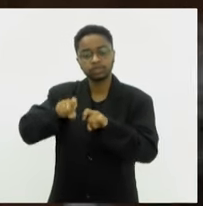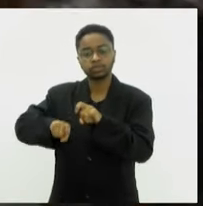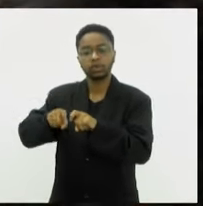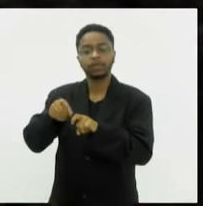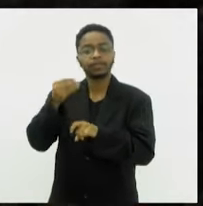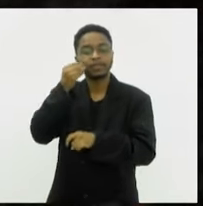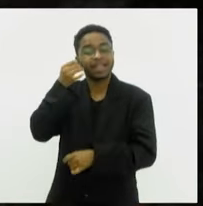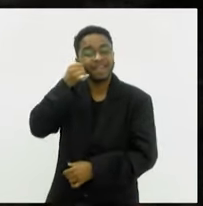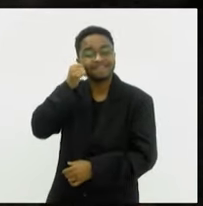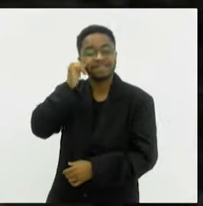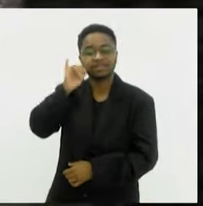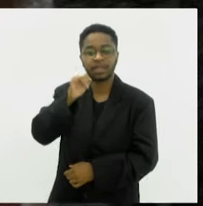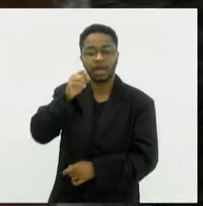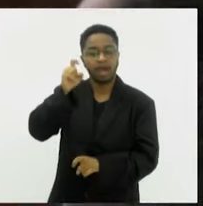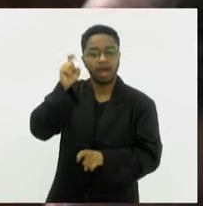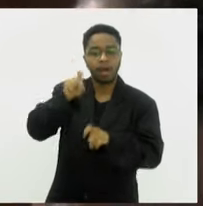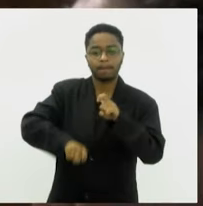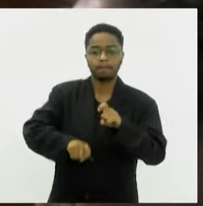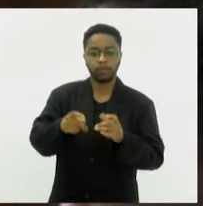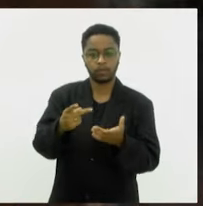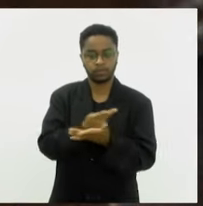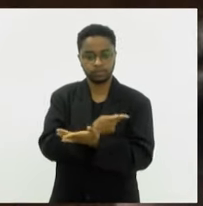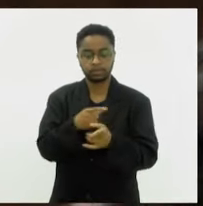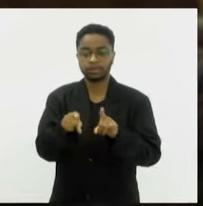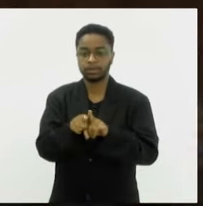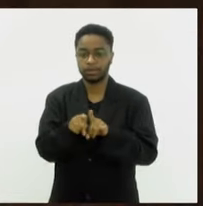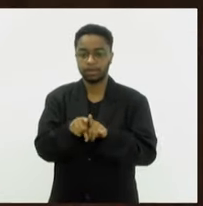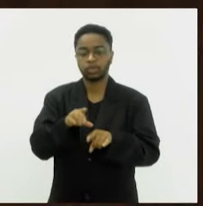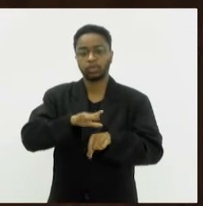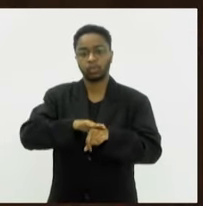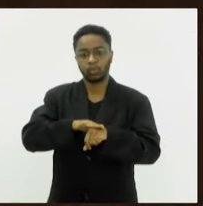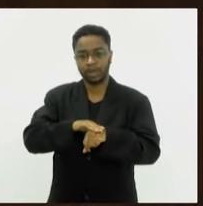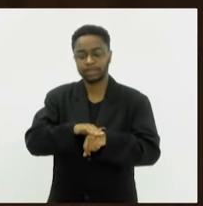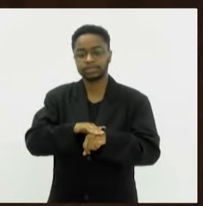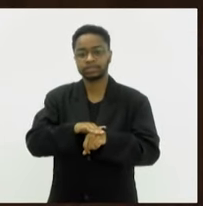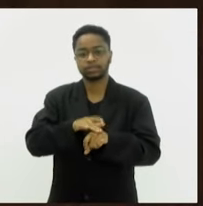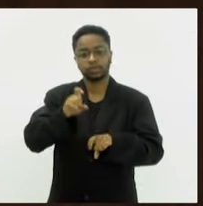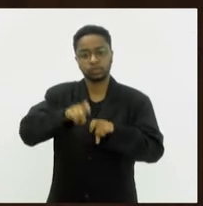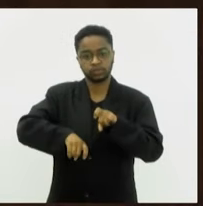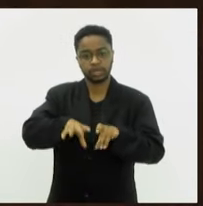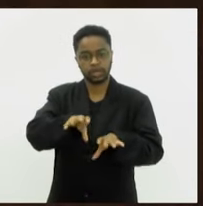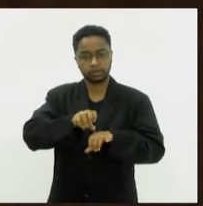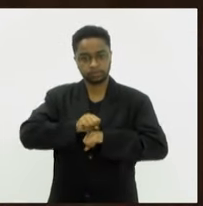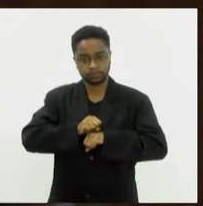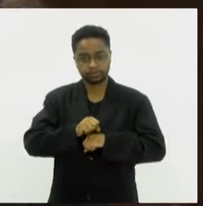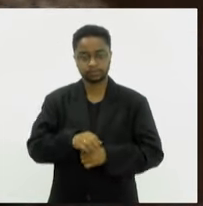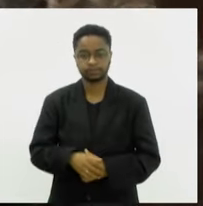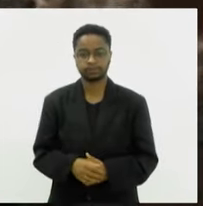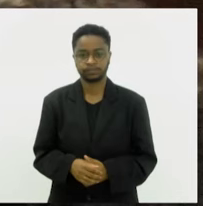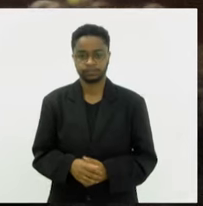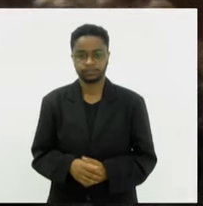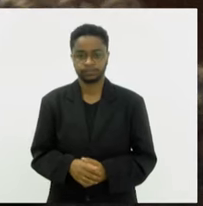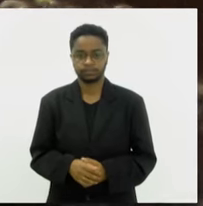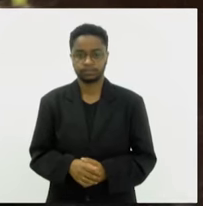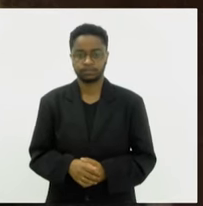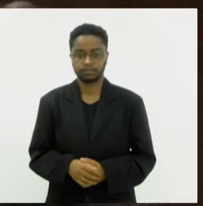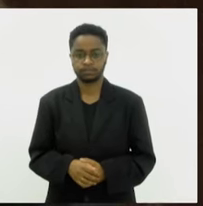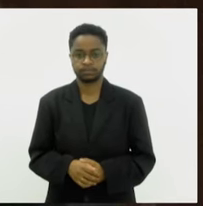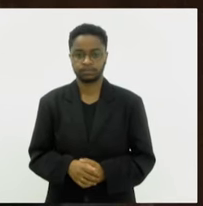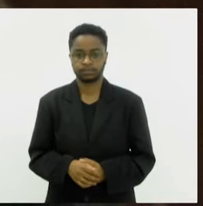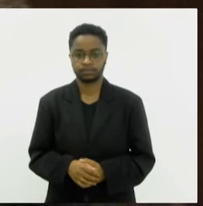abuso, as DSTs, as doenças sexualmente transmissíveis,